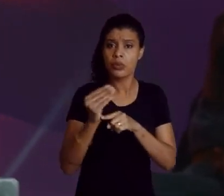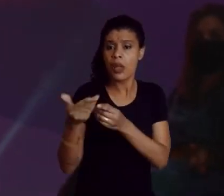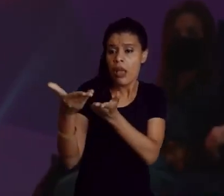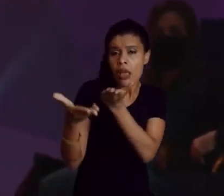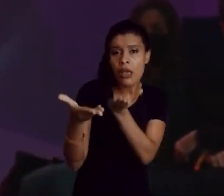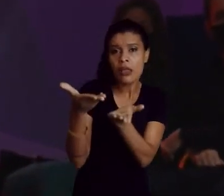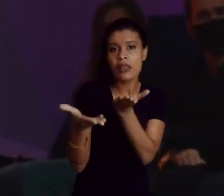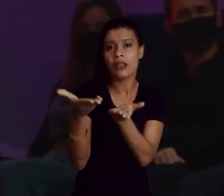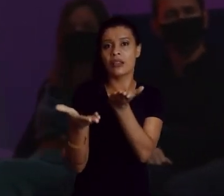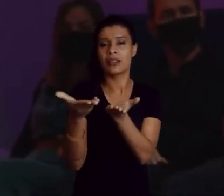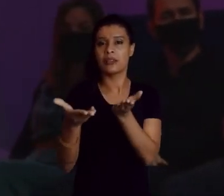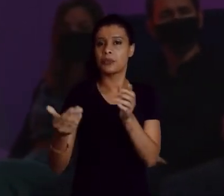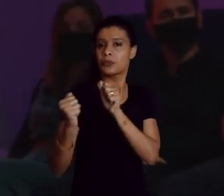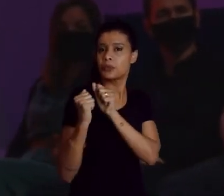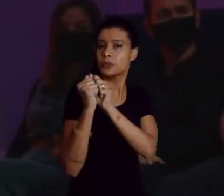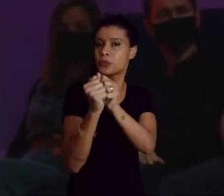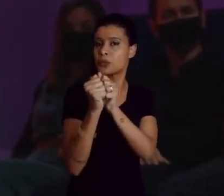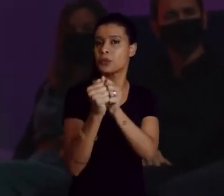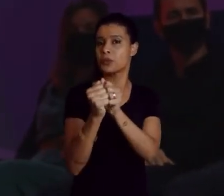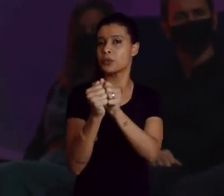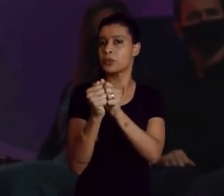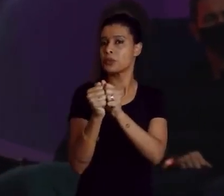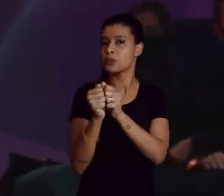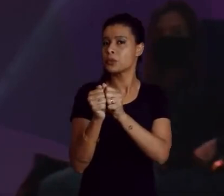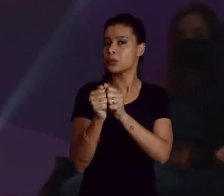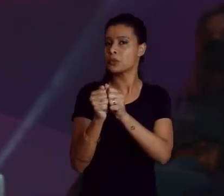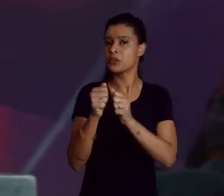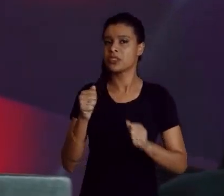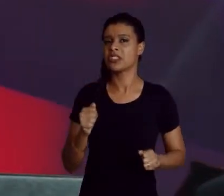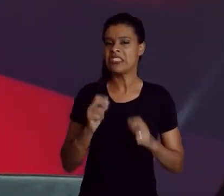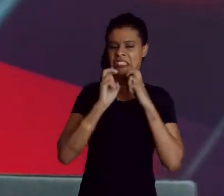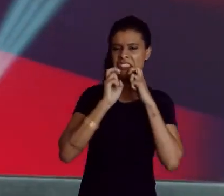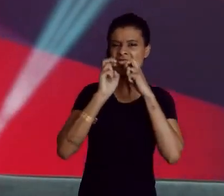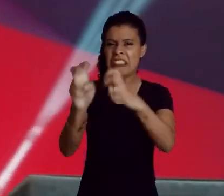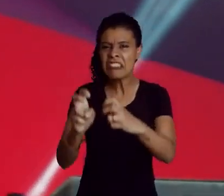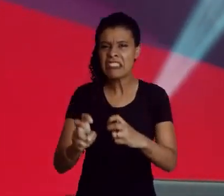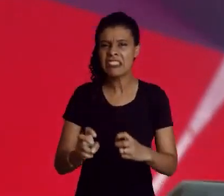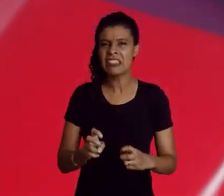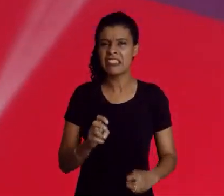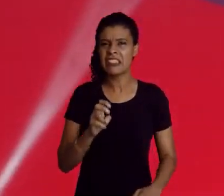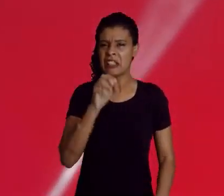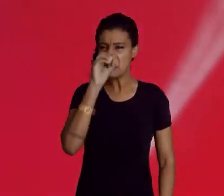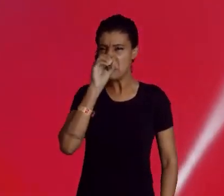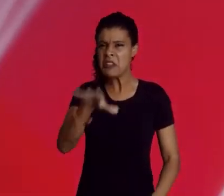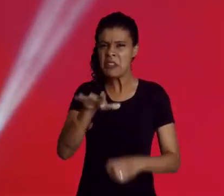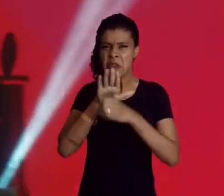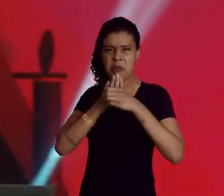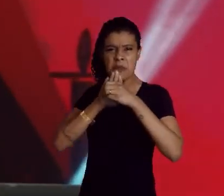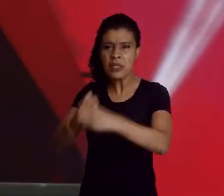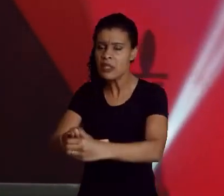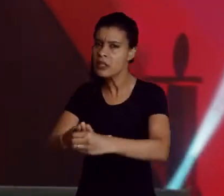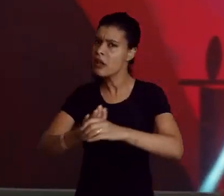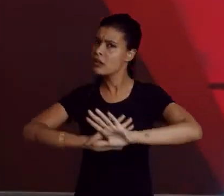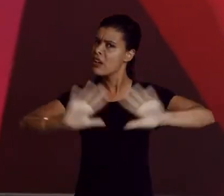Não se humilha quem caminha com você. Não se grita, não se desrespeita. Infelizmente nós